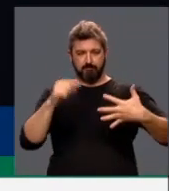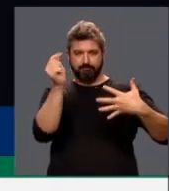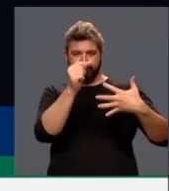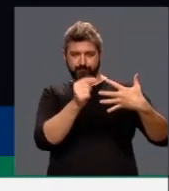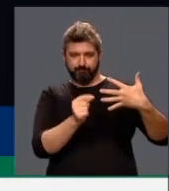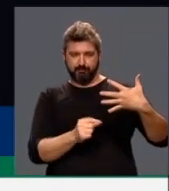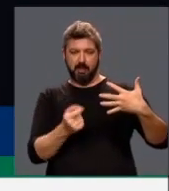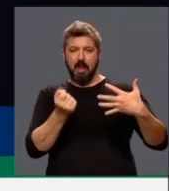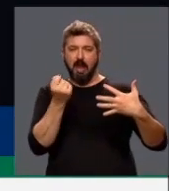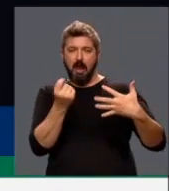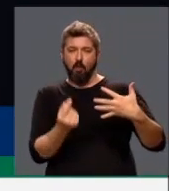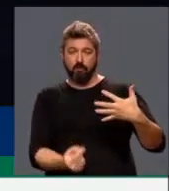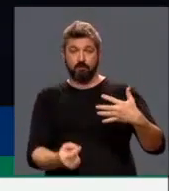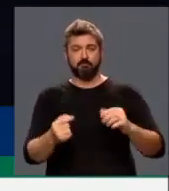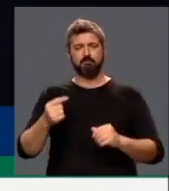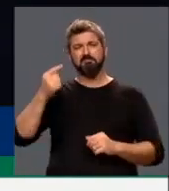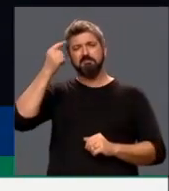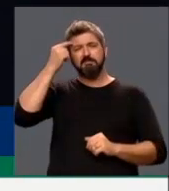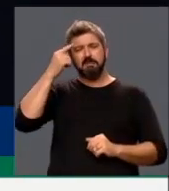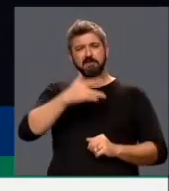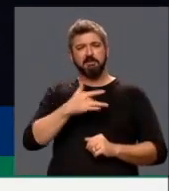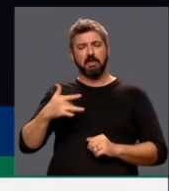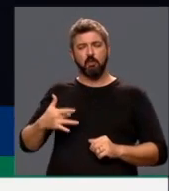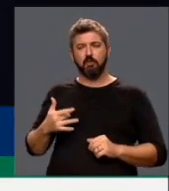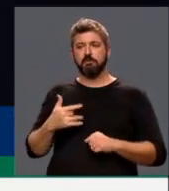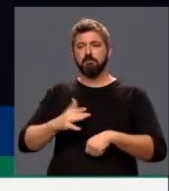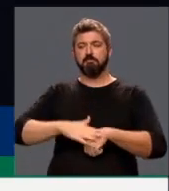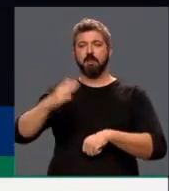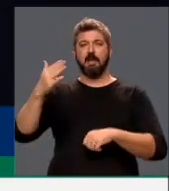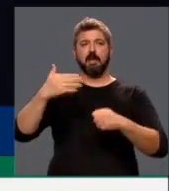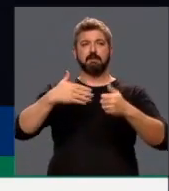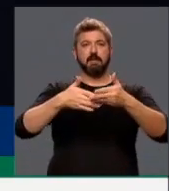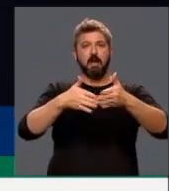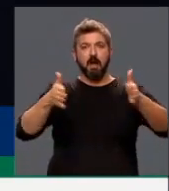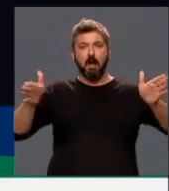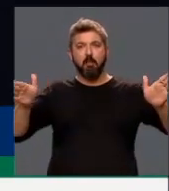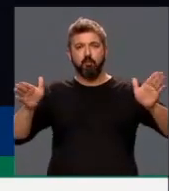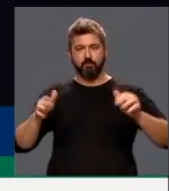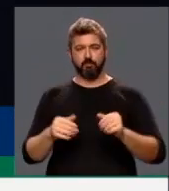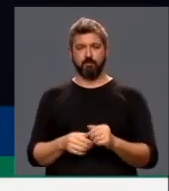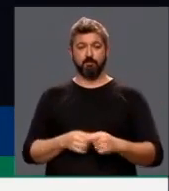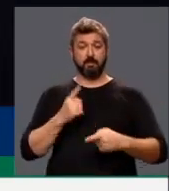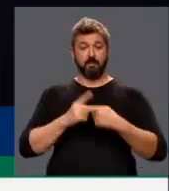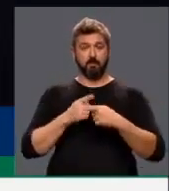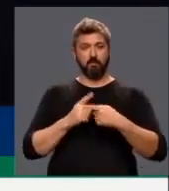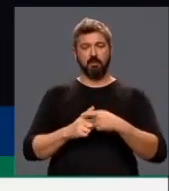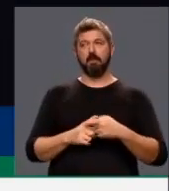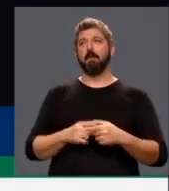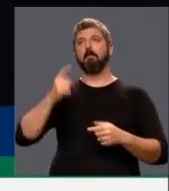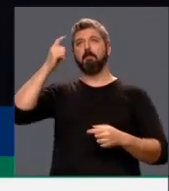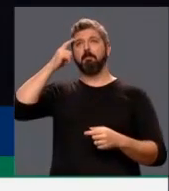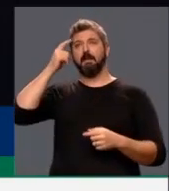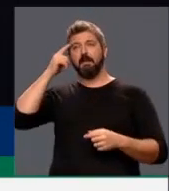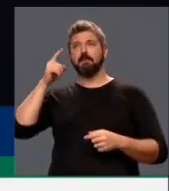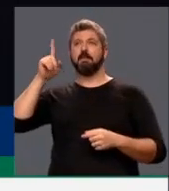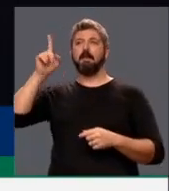a gente pensar saúde de um ponto de vista mais ampliado, né? Saúde, porque tradicionalmente se pensa em indicadores biomédicos,